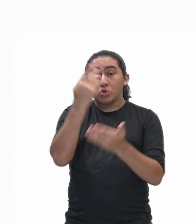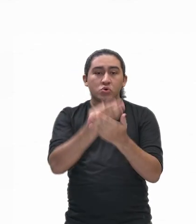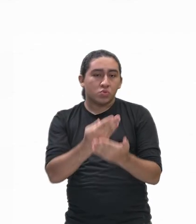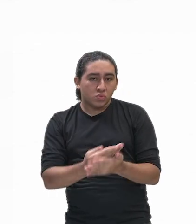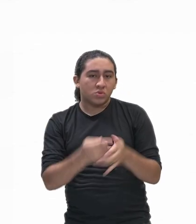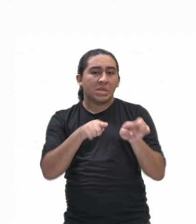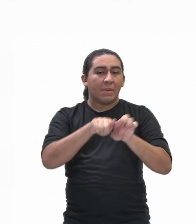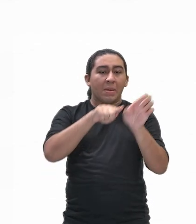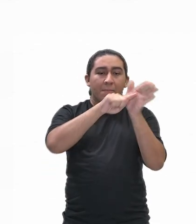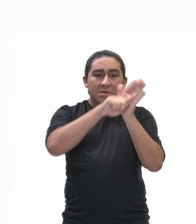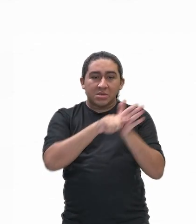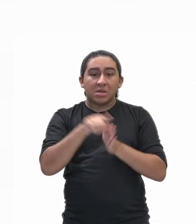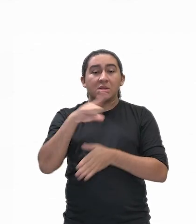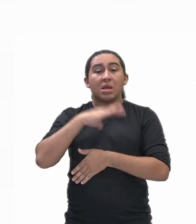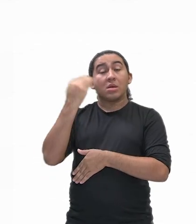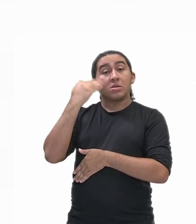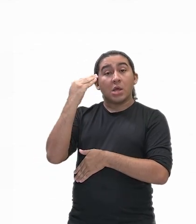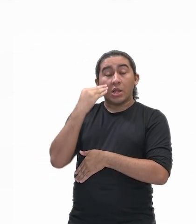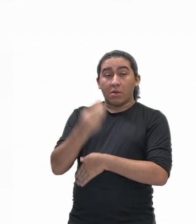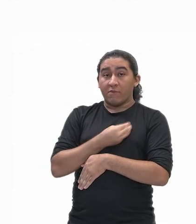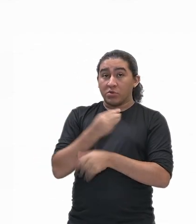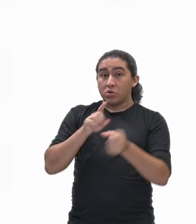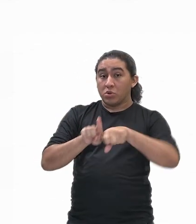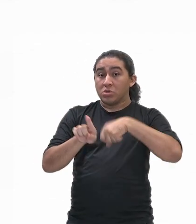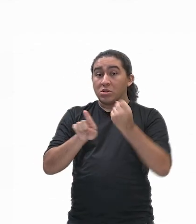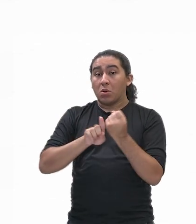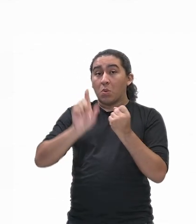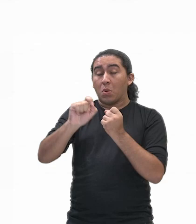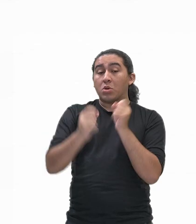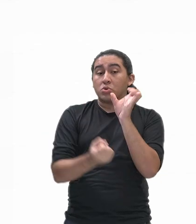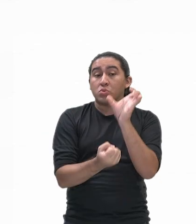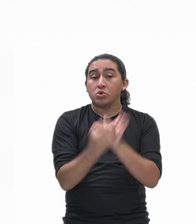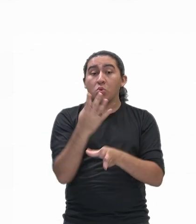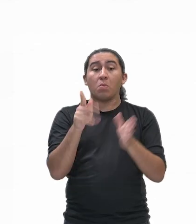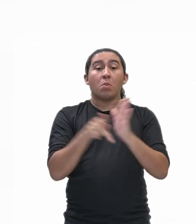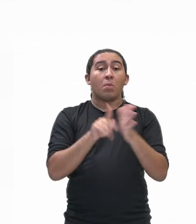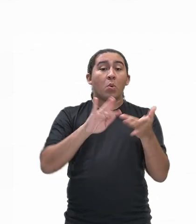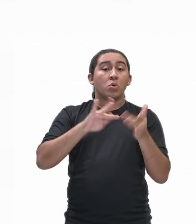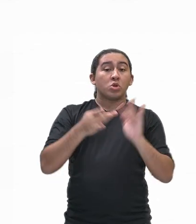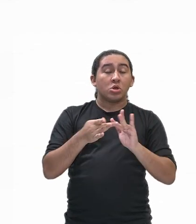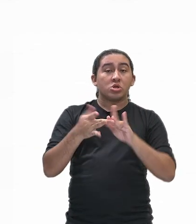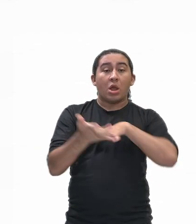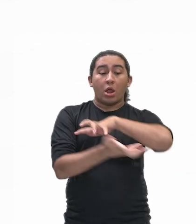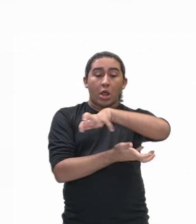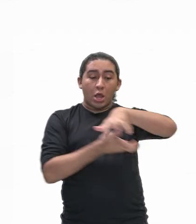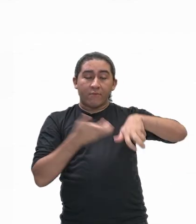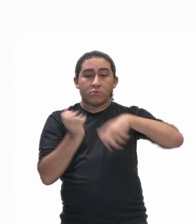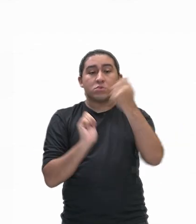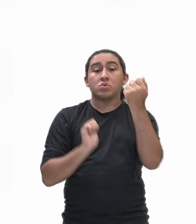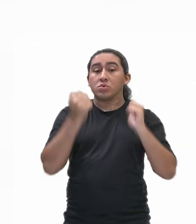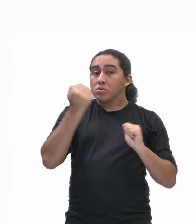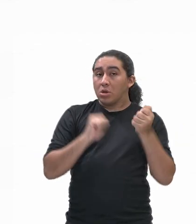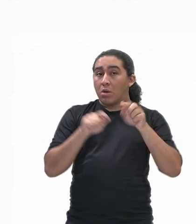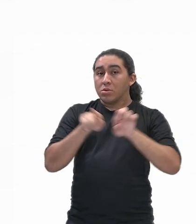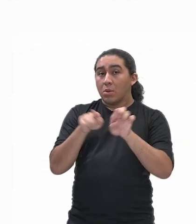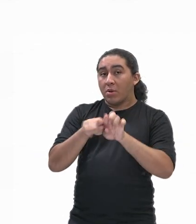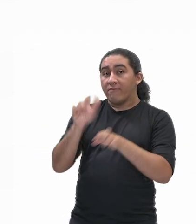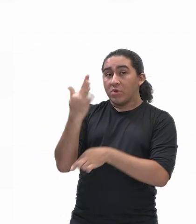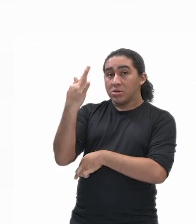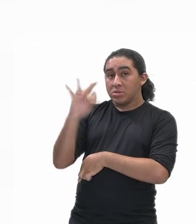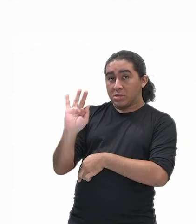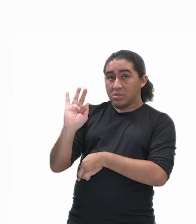buscavam interpretar a realidade social surgida no contexto das revoluções industrial e